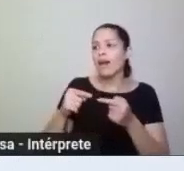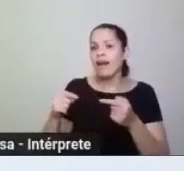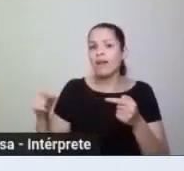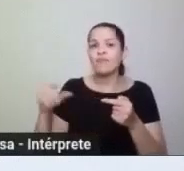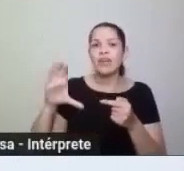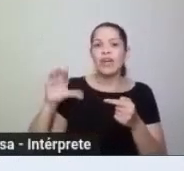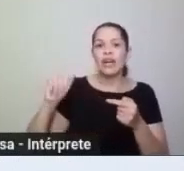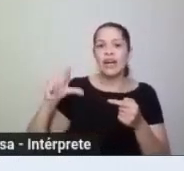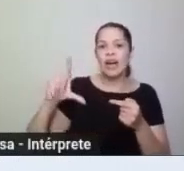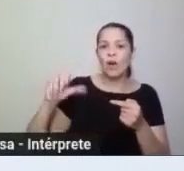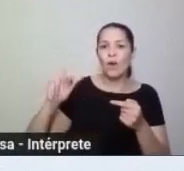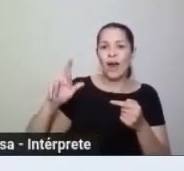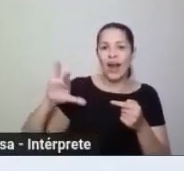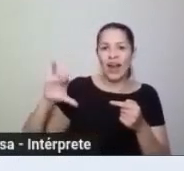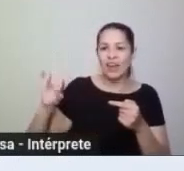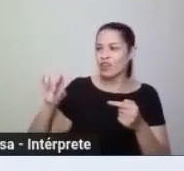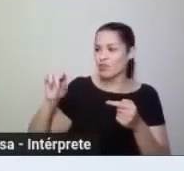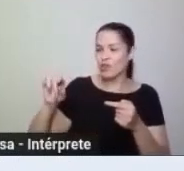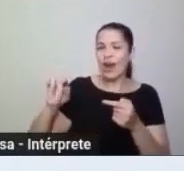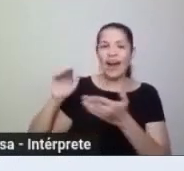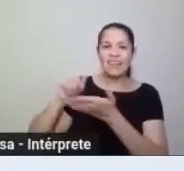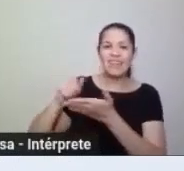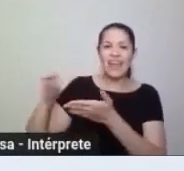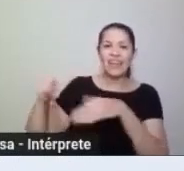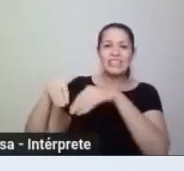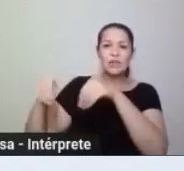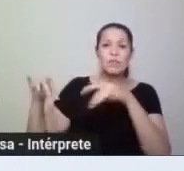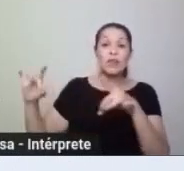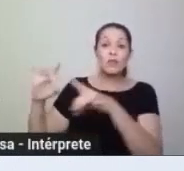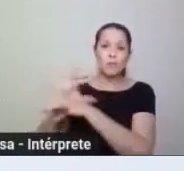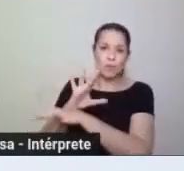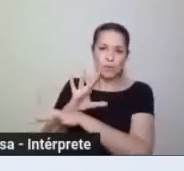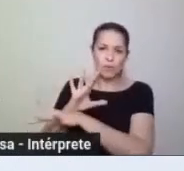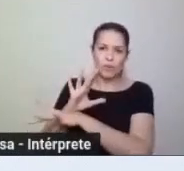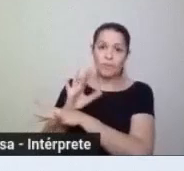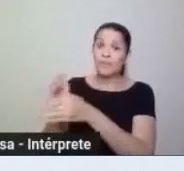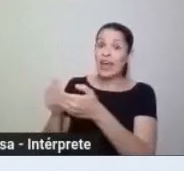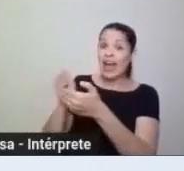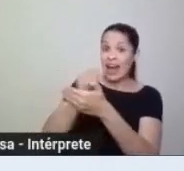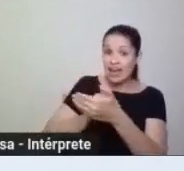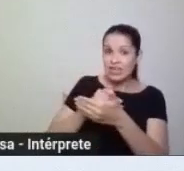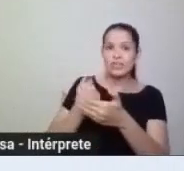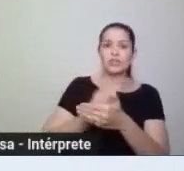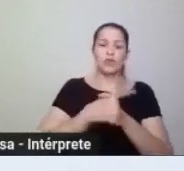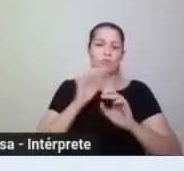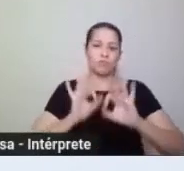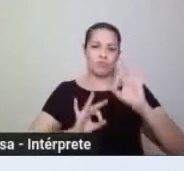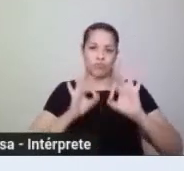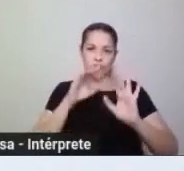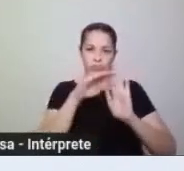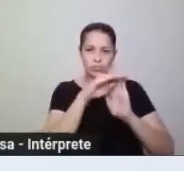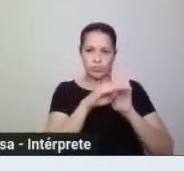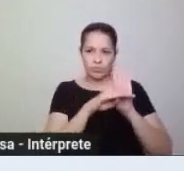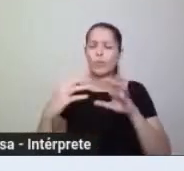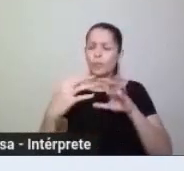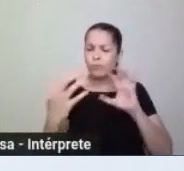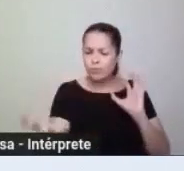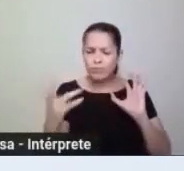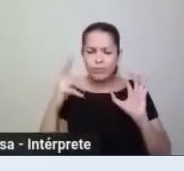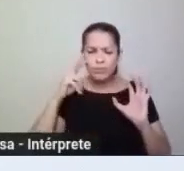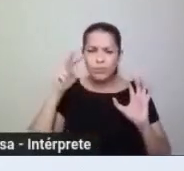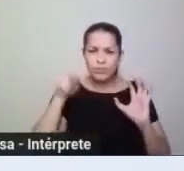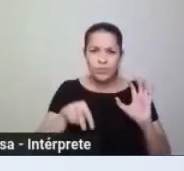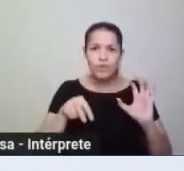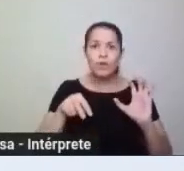gente precisa da matéria-prima. Isso tudo foi planejado, programado. E quando a gente desmontou